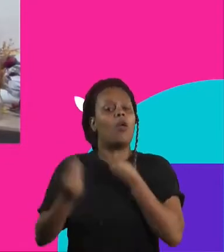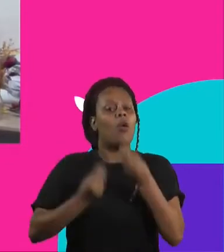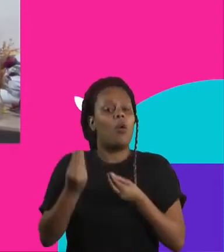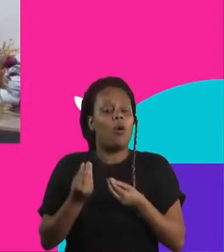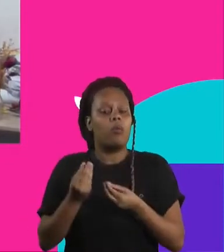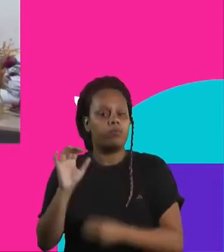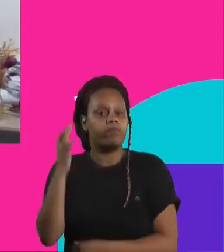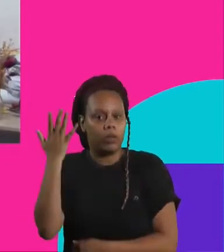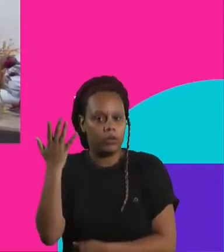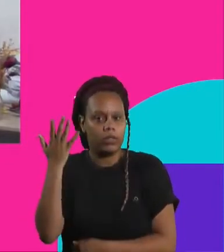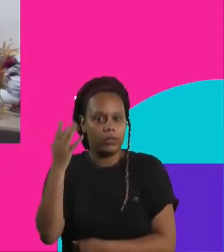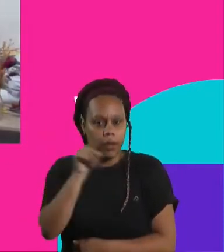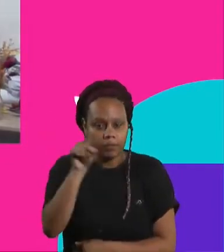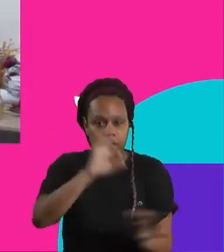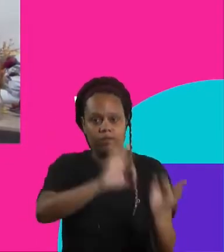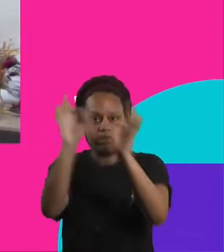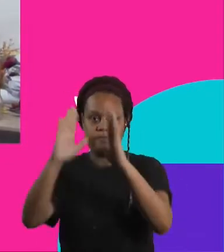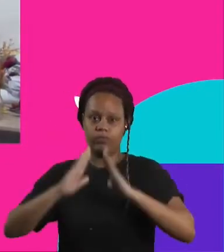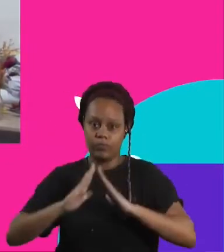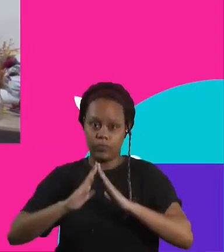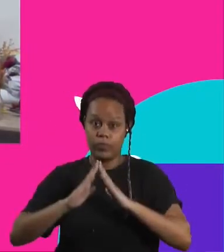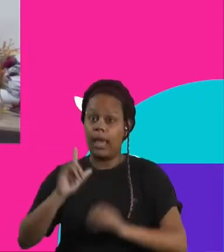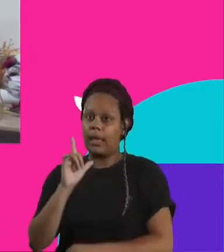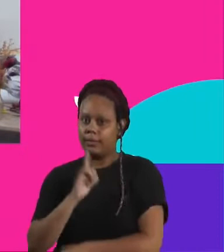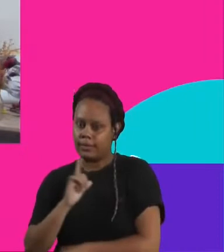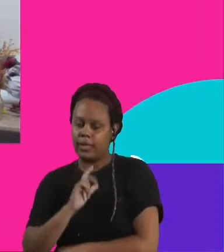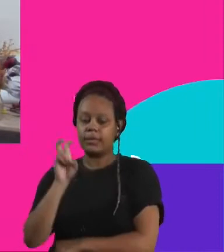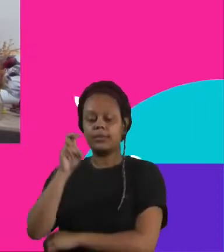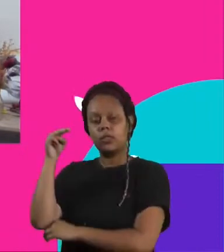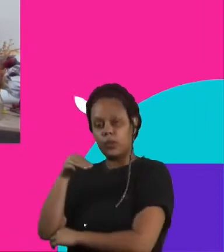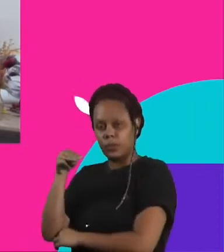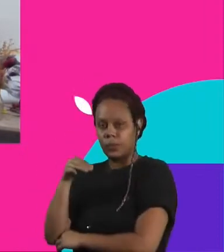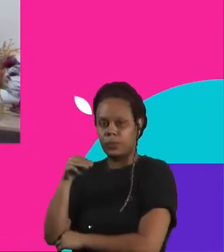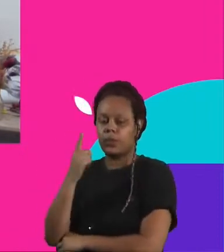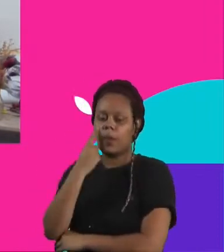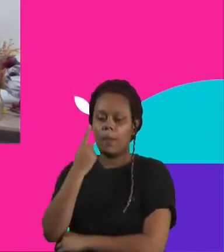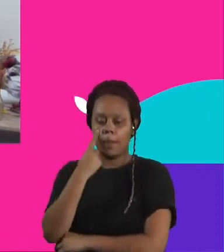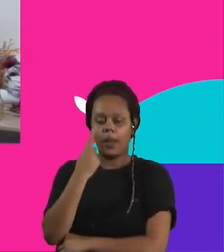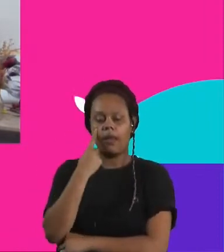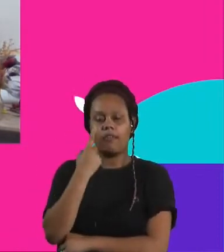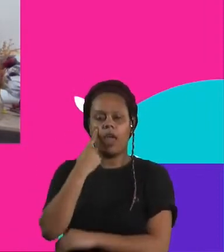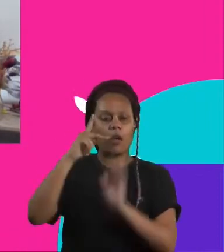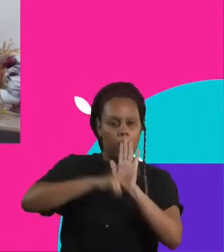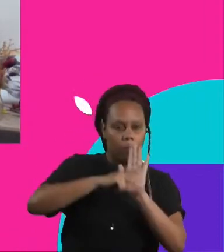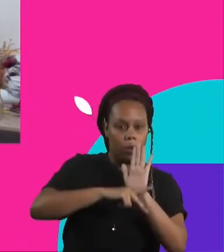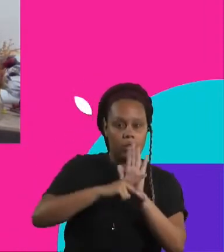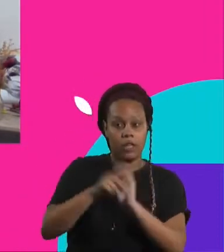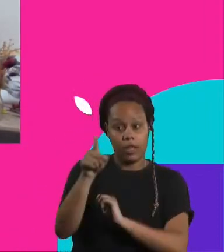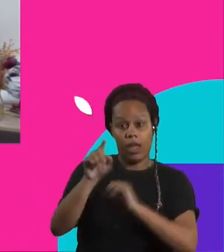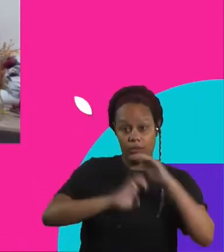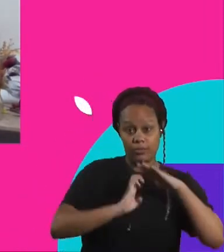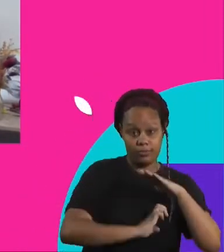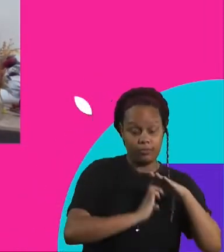para quem está aí de casa, tá? A gente vai ter 5 minutinhos de apresentação dos projetos que o Instituto Sabin e a Engie